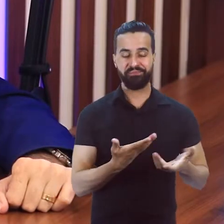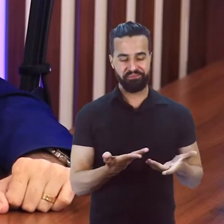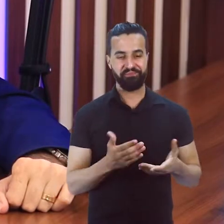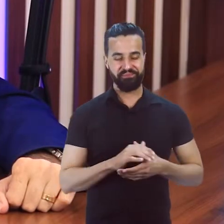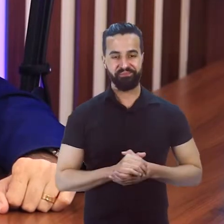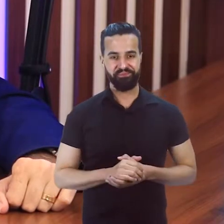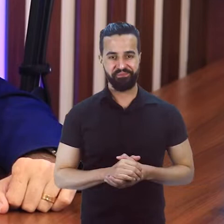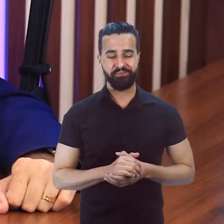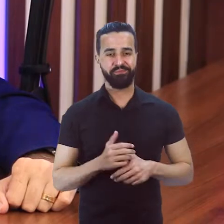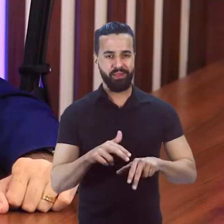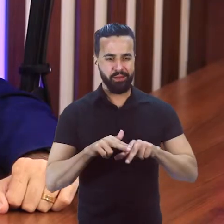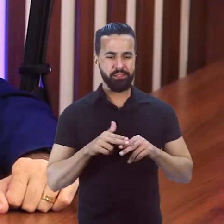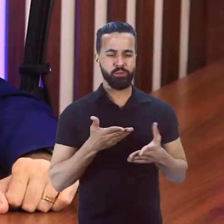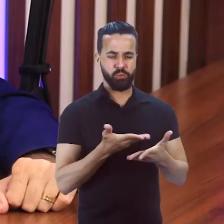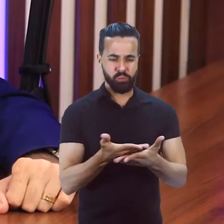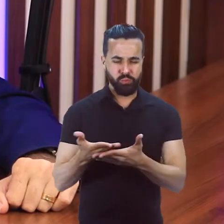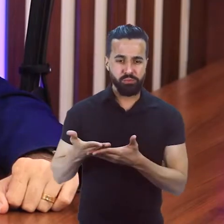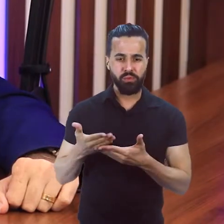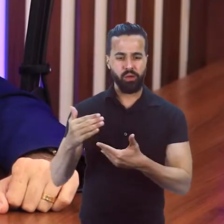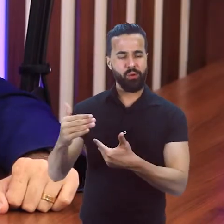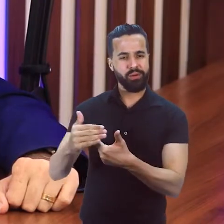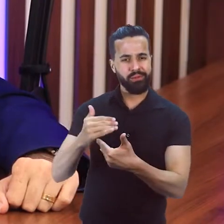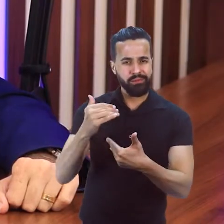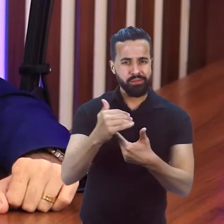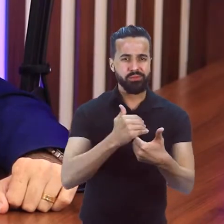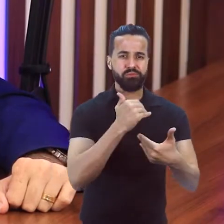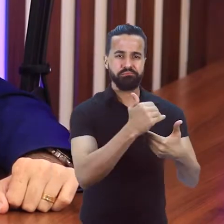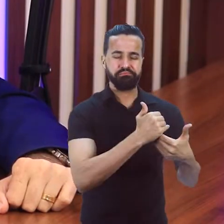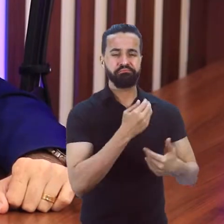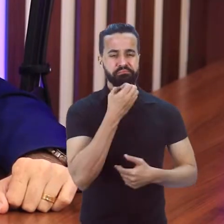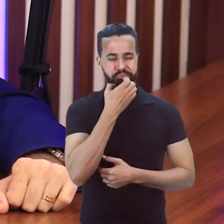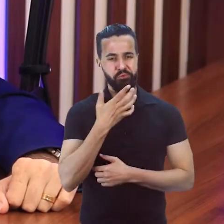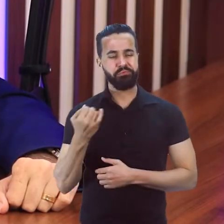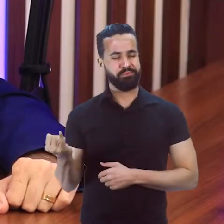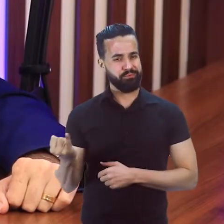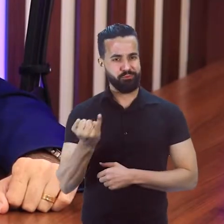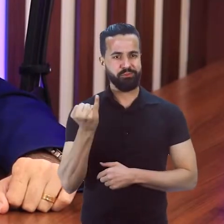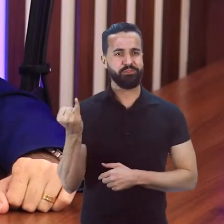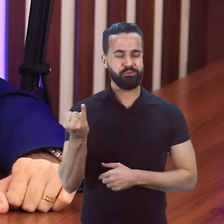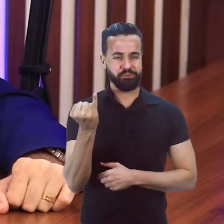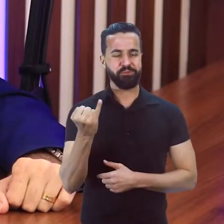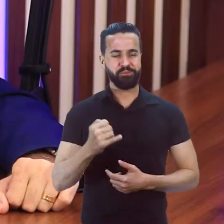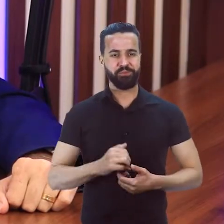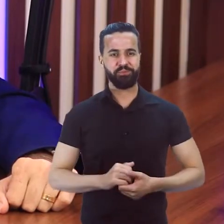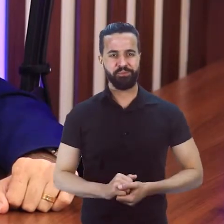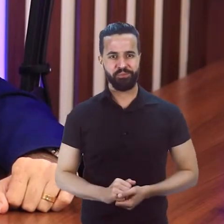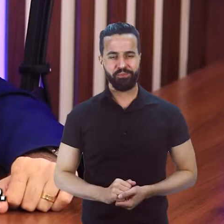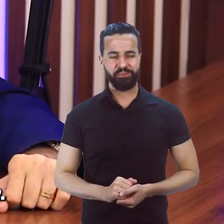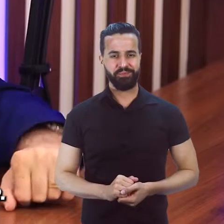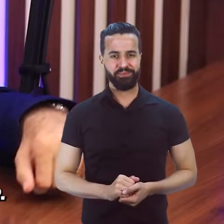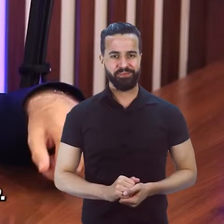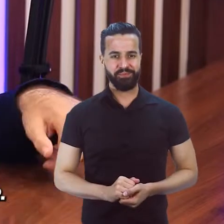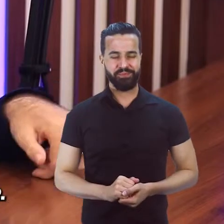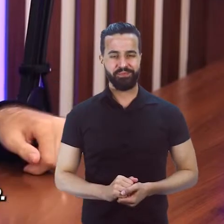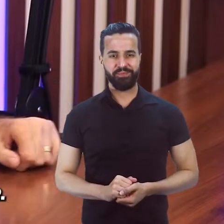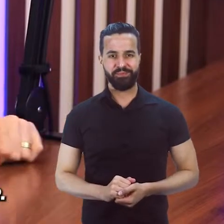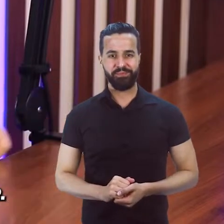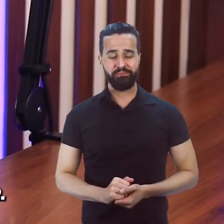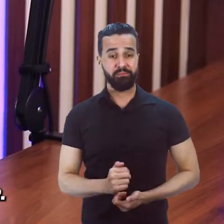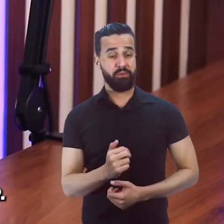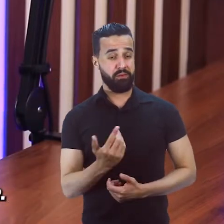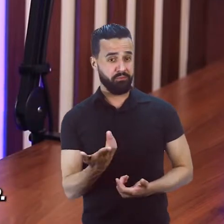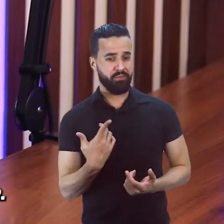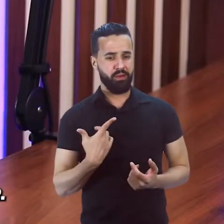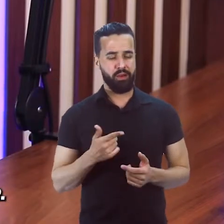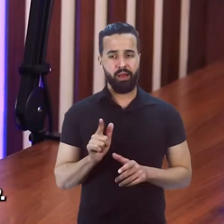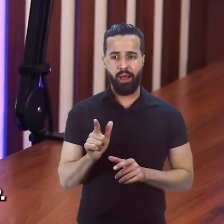bastante estudo, orientação dele, né? Foi muito bom. Com, né, A gente fez essa